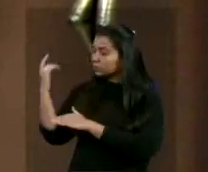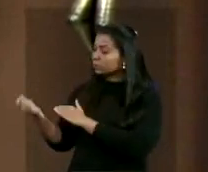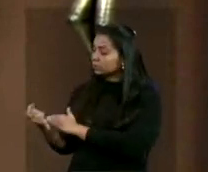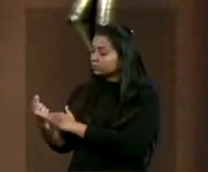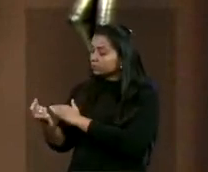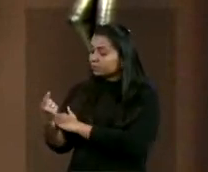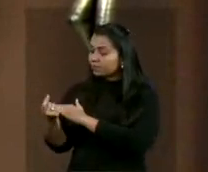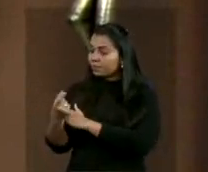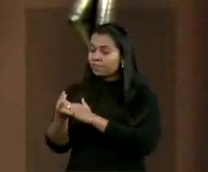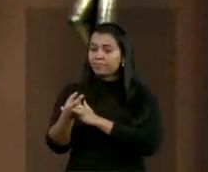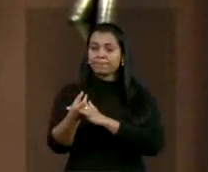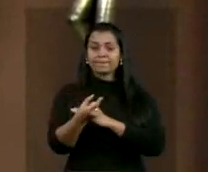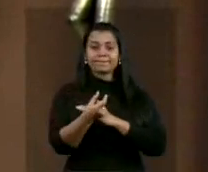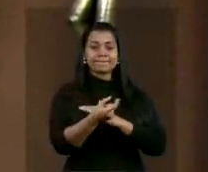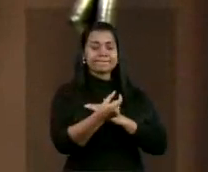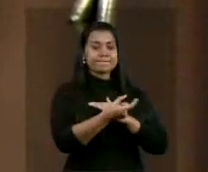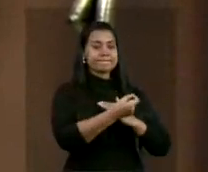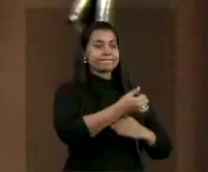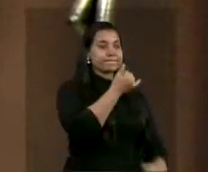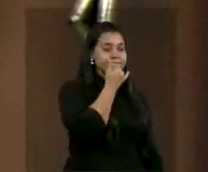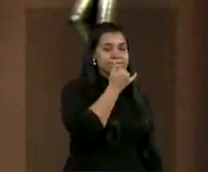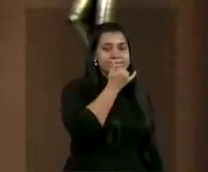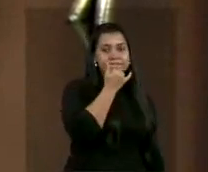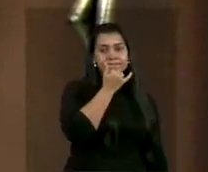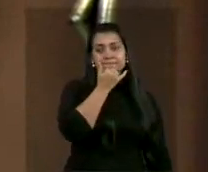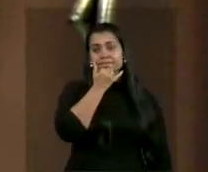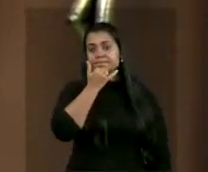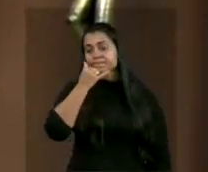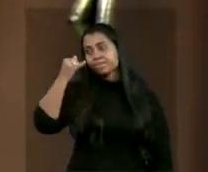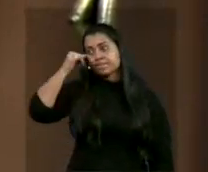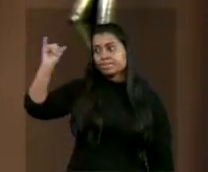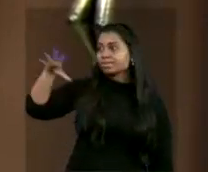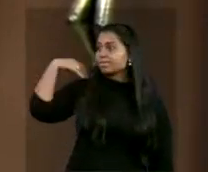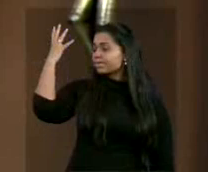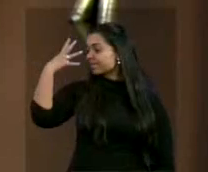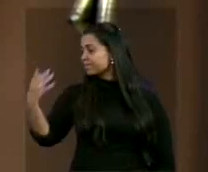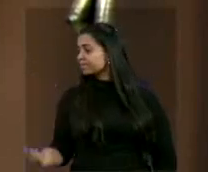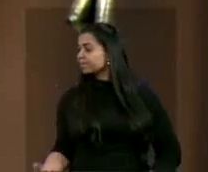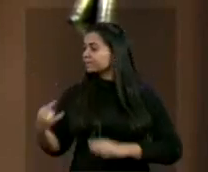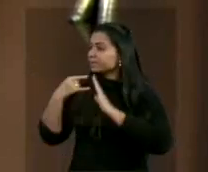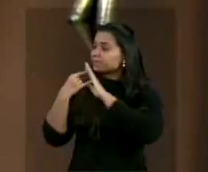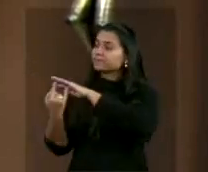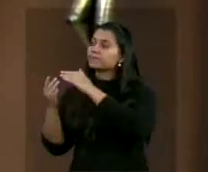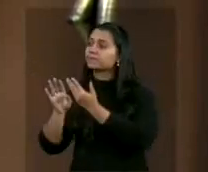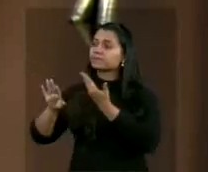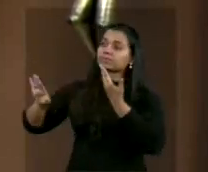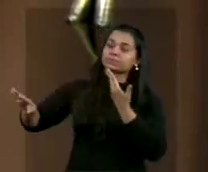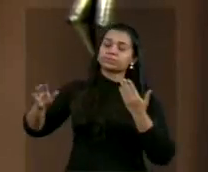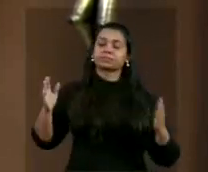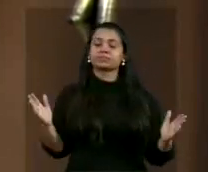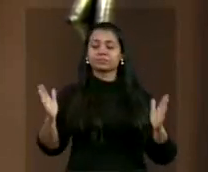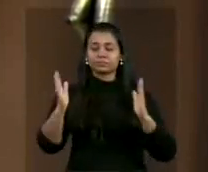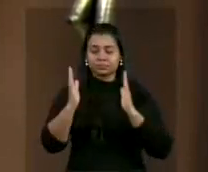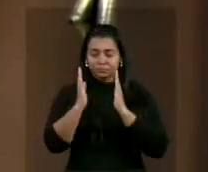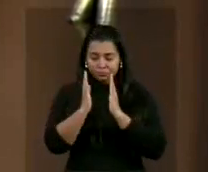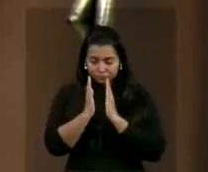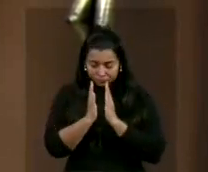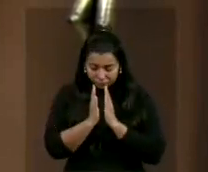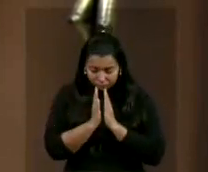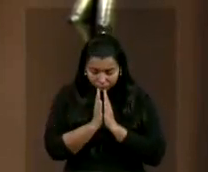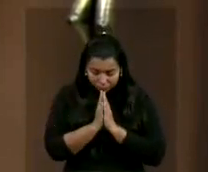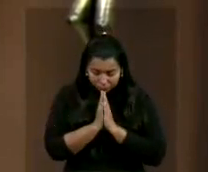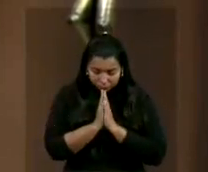ofensas, assim como nós perdoamos a quem nos tem ofendido. E não nos deixeis cair em tentação,